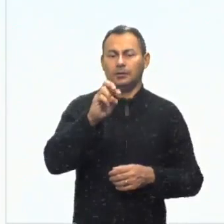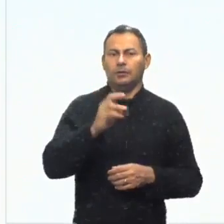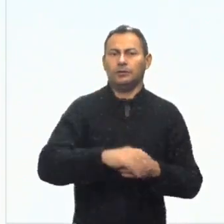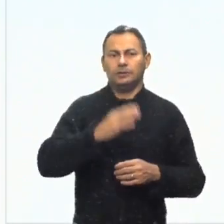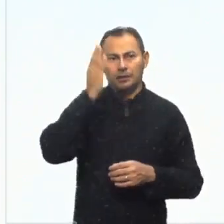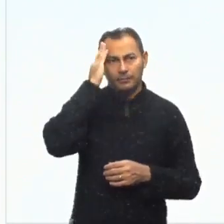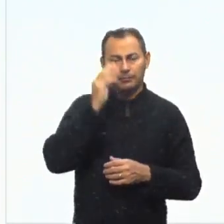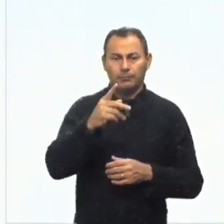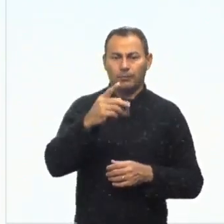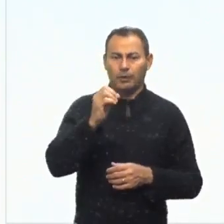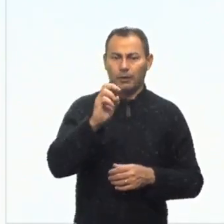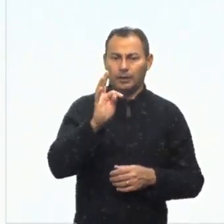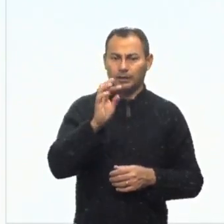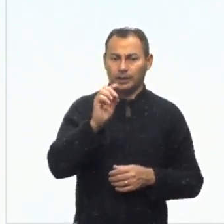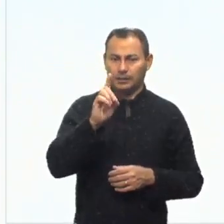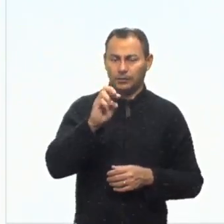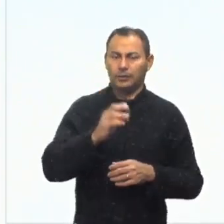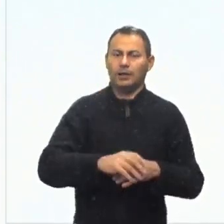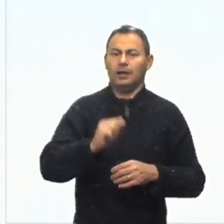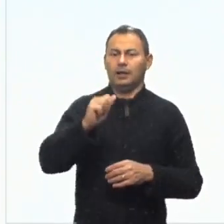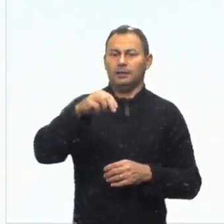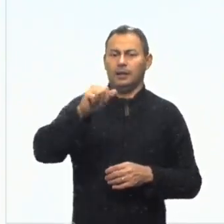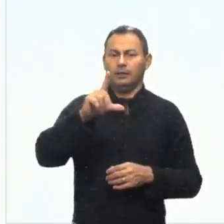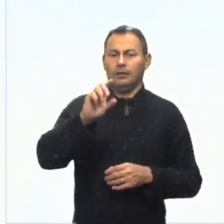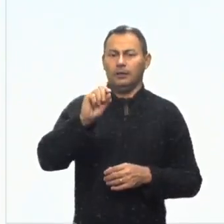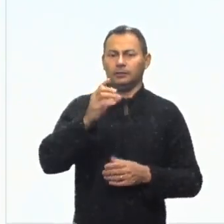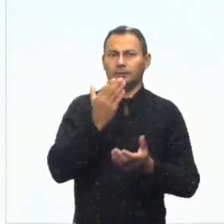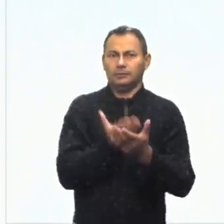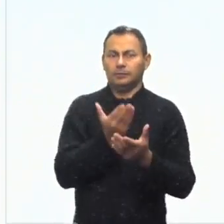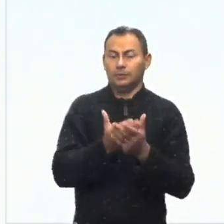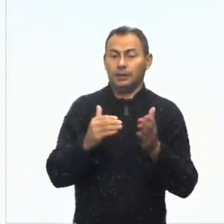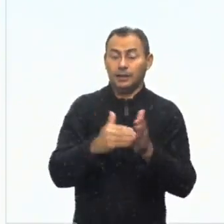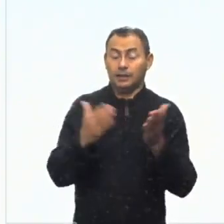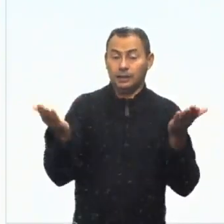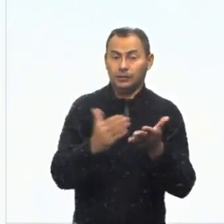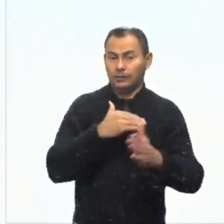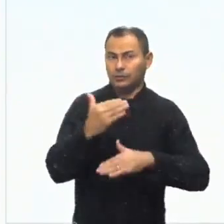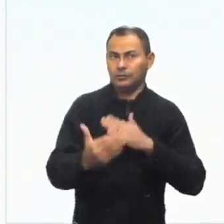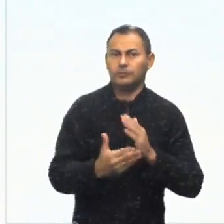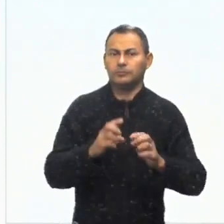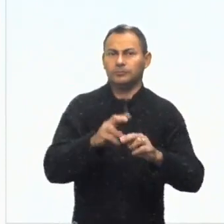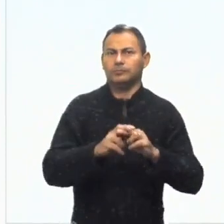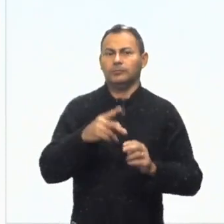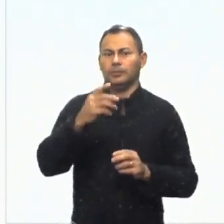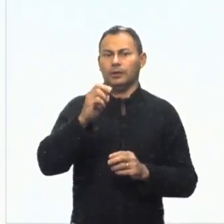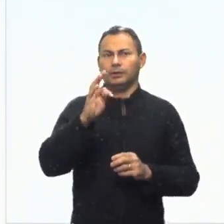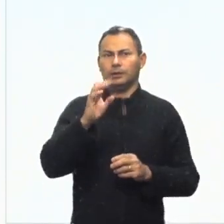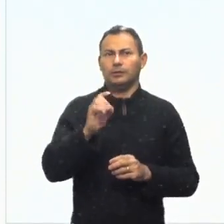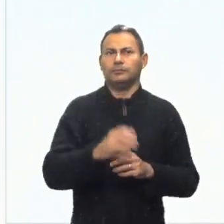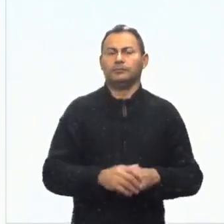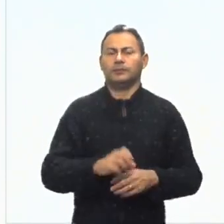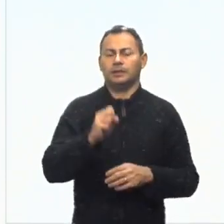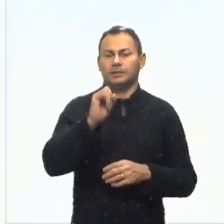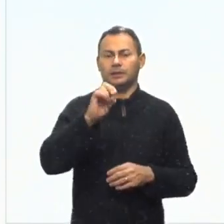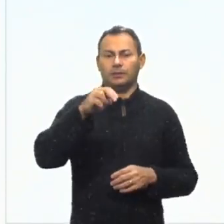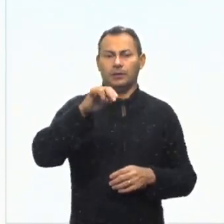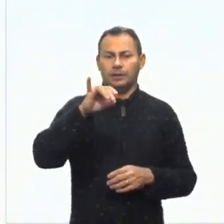que a portadora analógica é tudo que a gente estudou até agora. Portadora é aquela